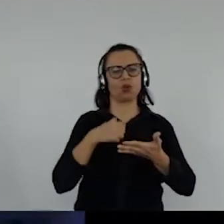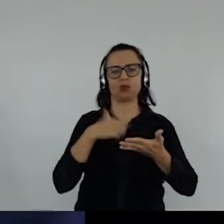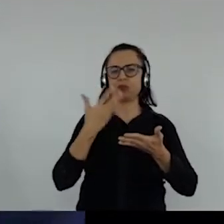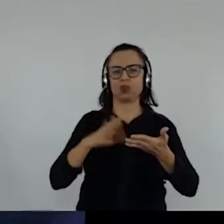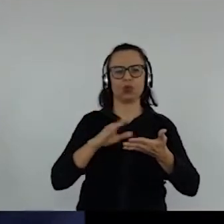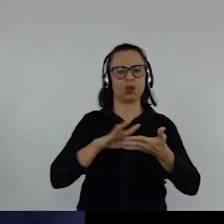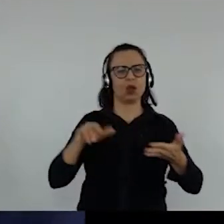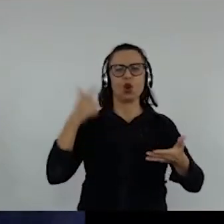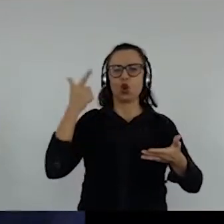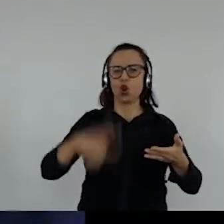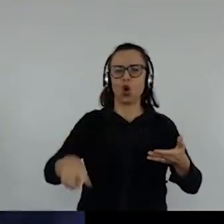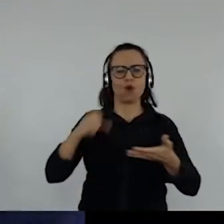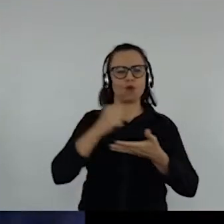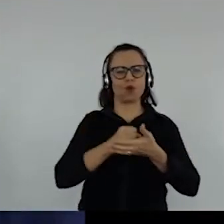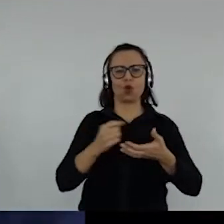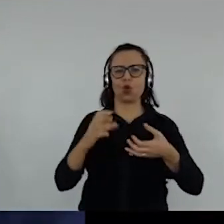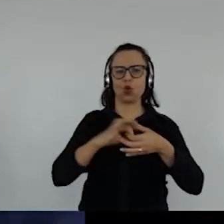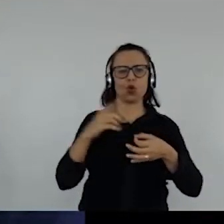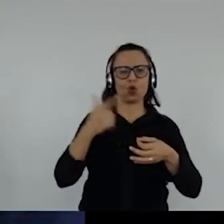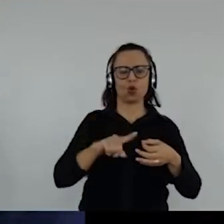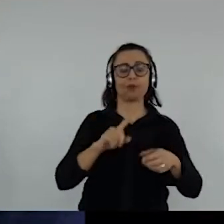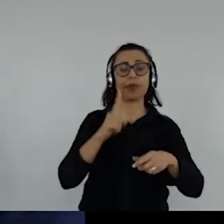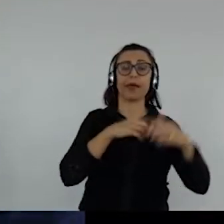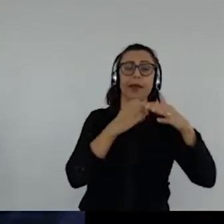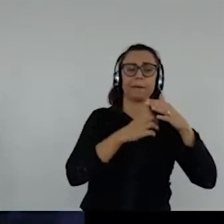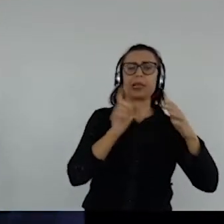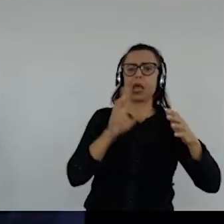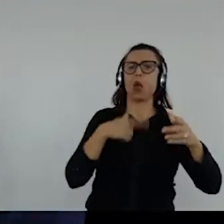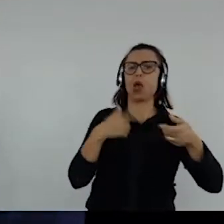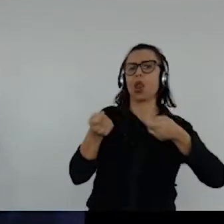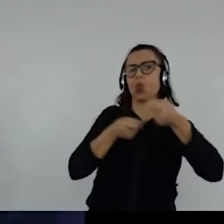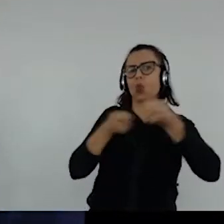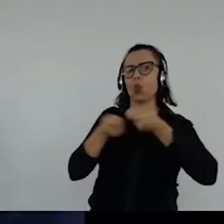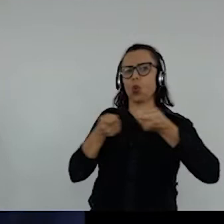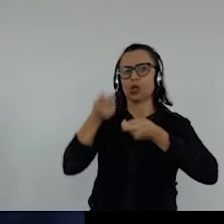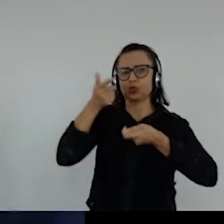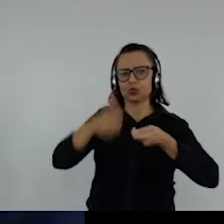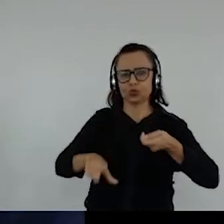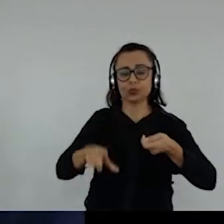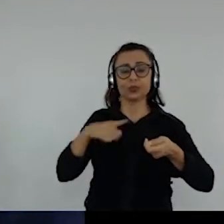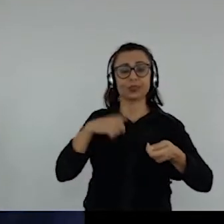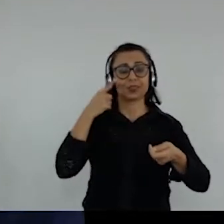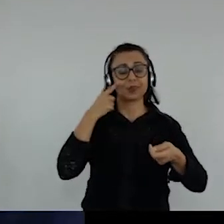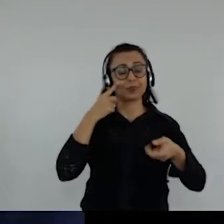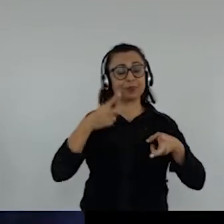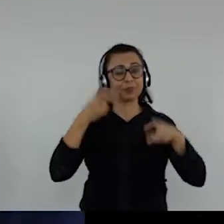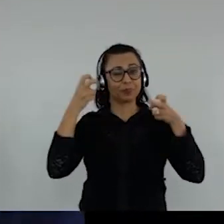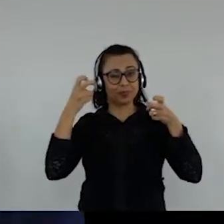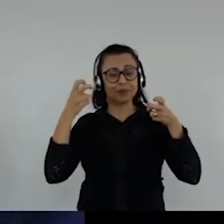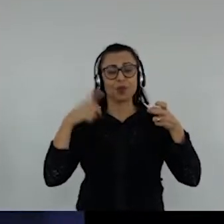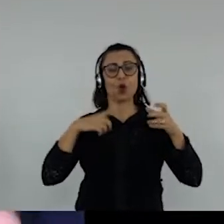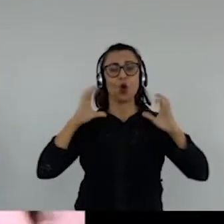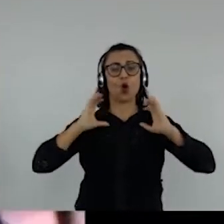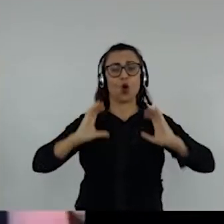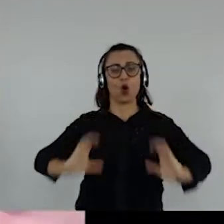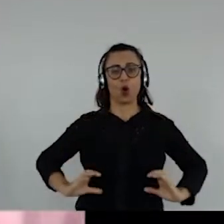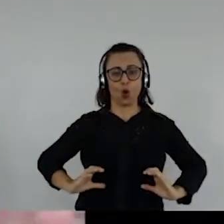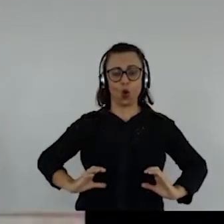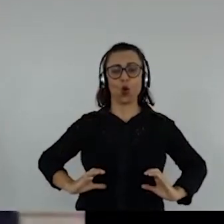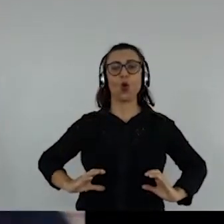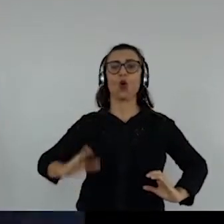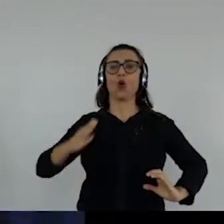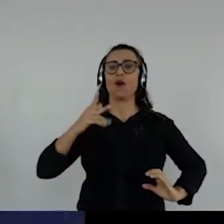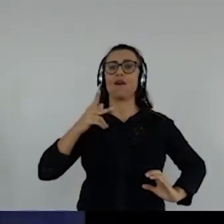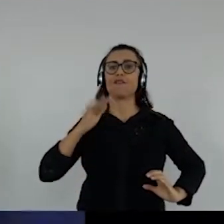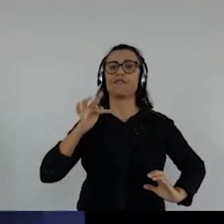Aí a empresa chamou, não, agora eu quero renegociar. Então, só para antever, o comportamento do favorecido, o